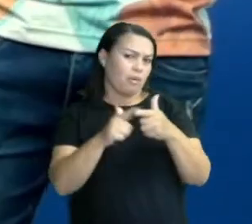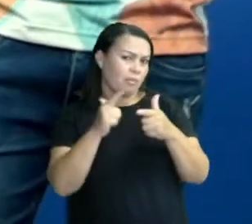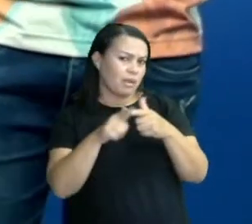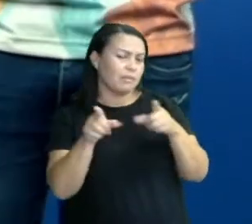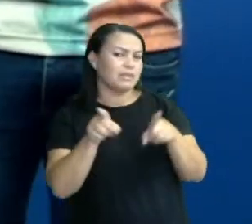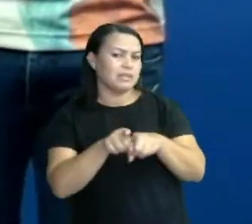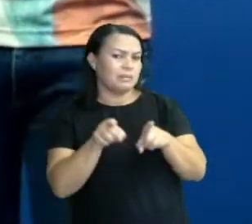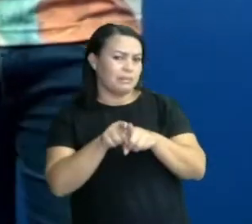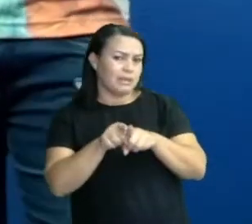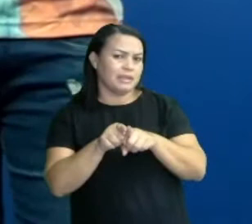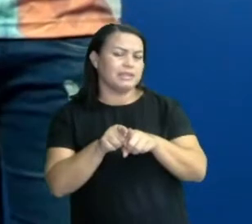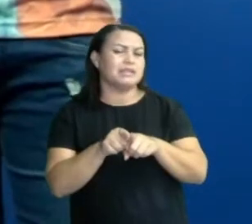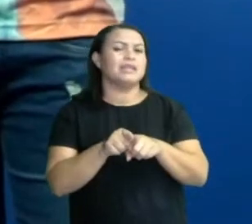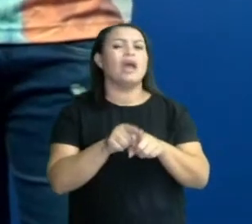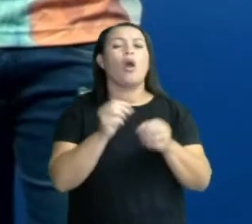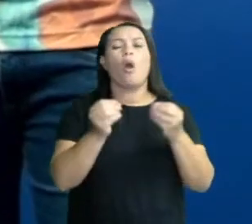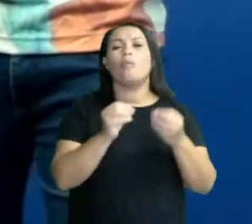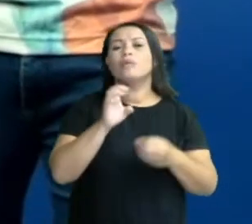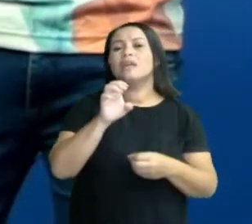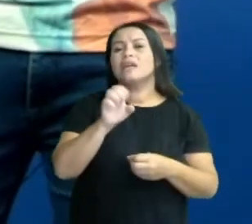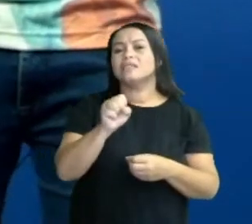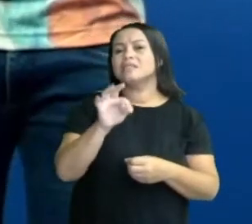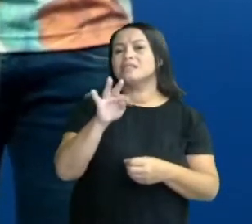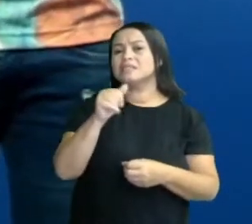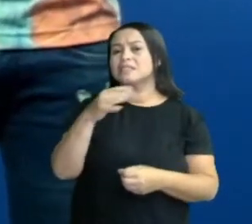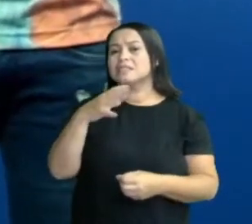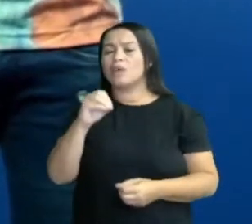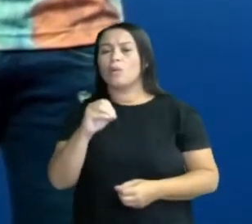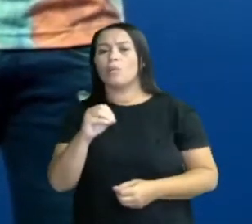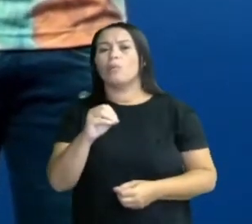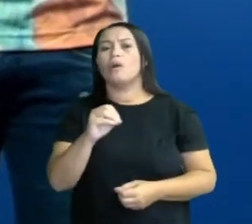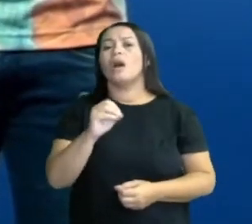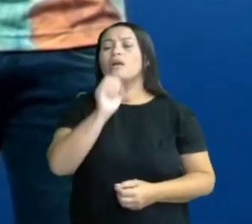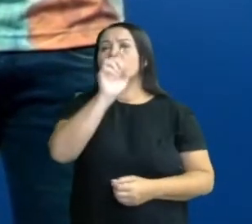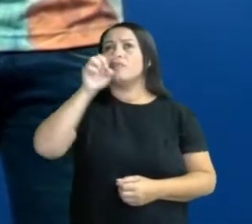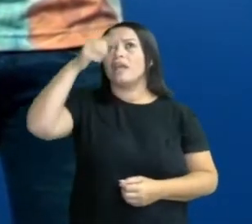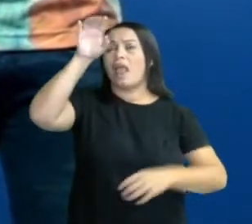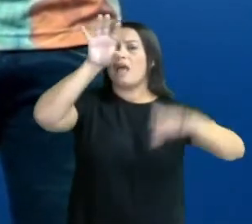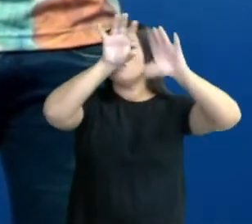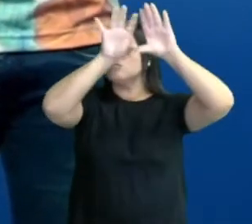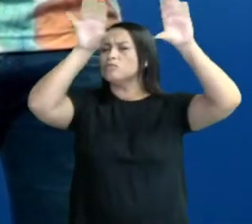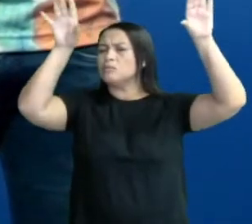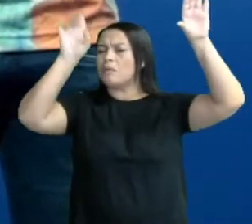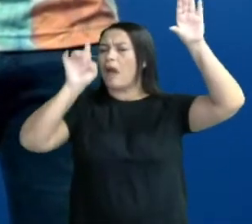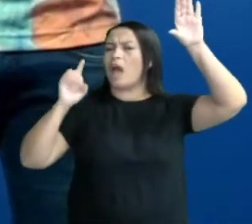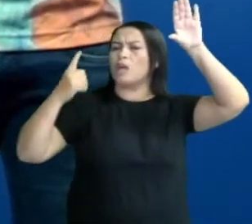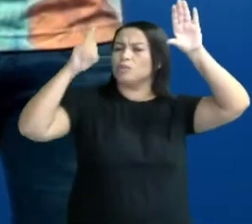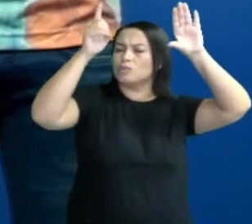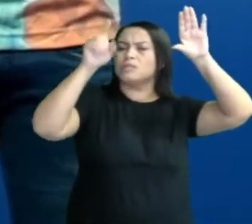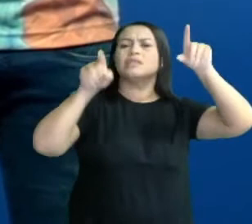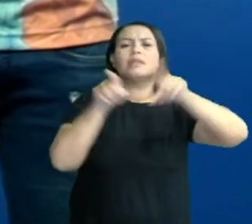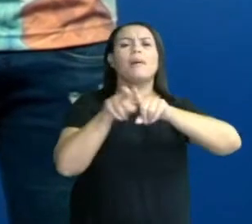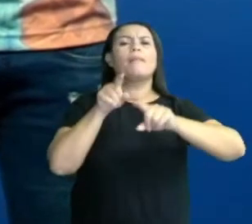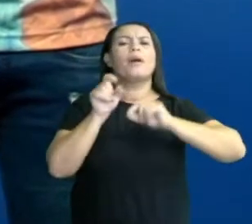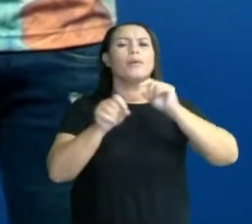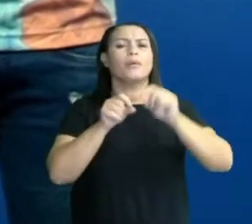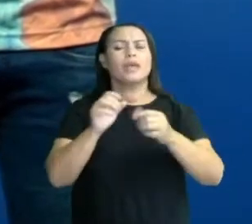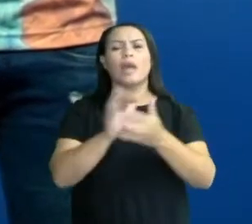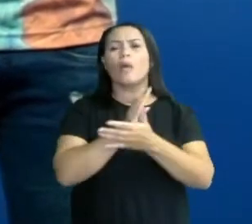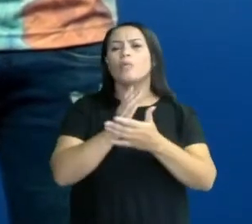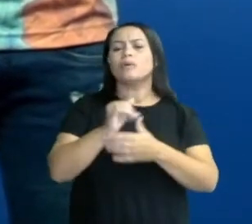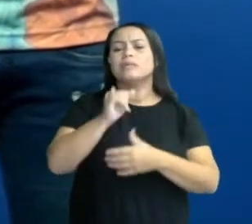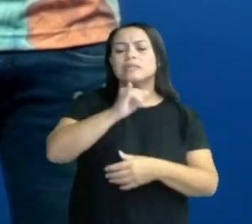na estação internacional, né, que fica lá no espaço. Então as imagens de satélites coletadas pelos